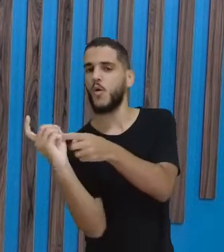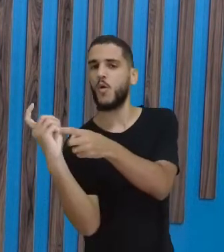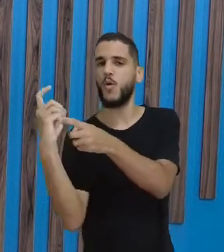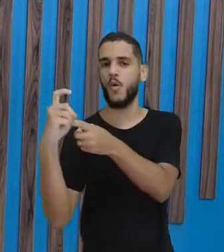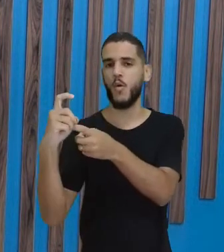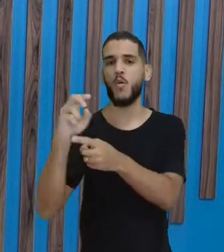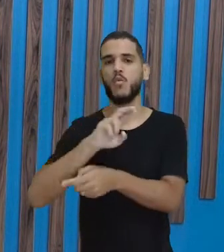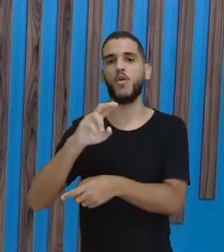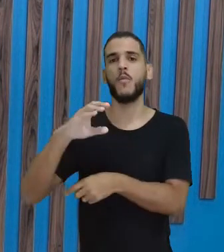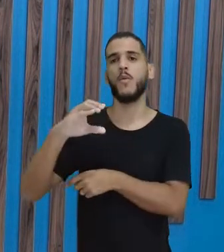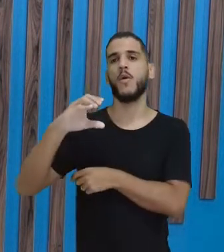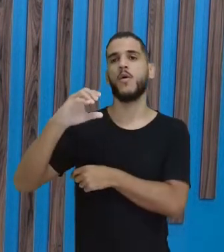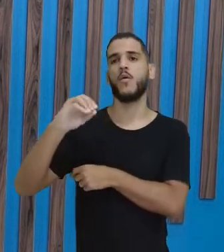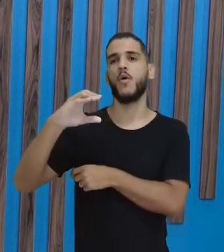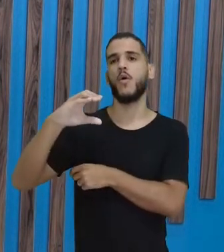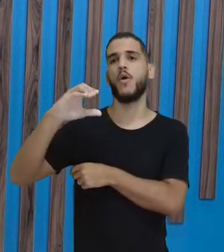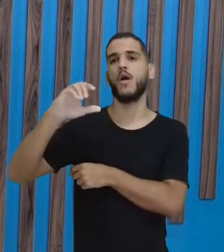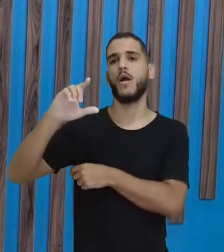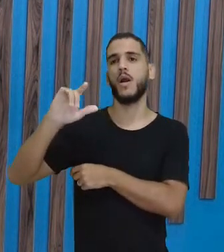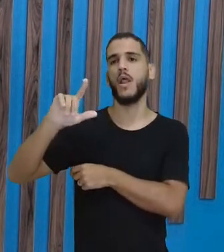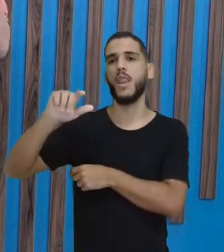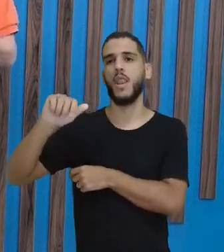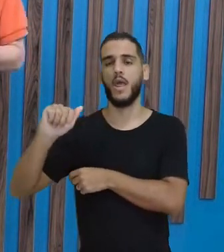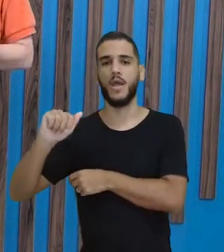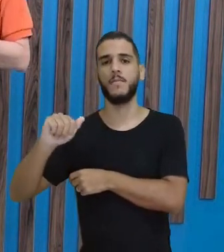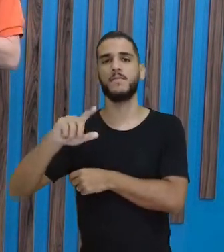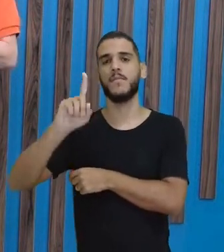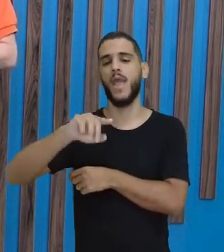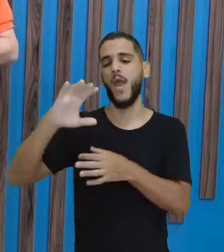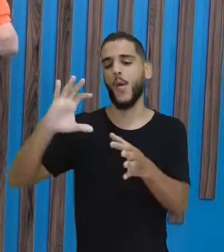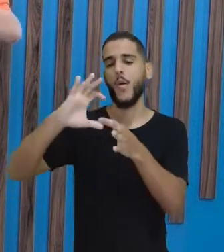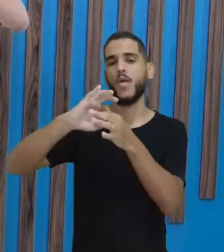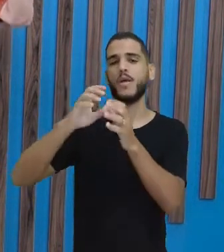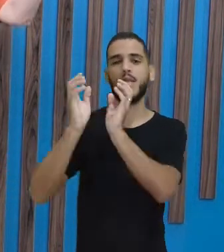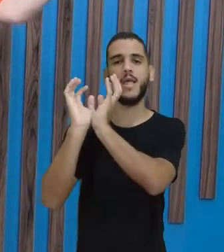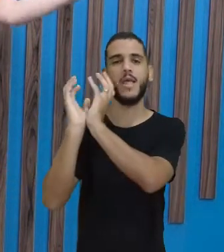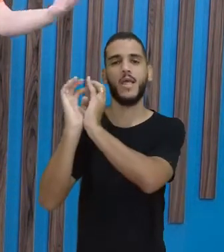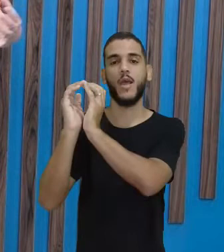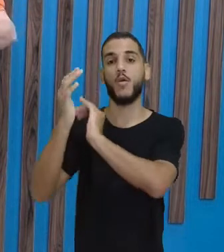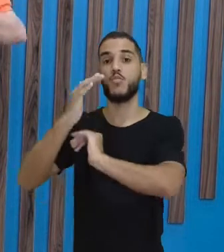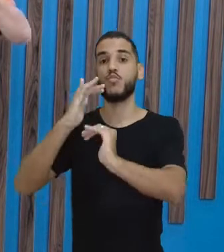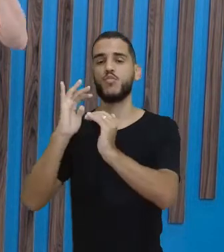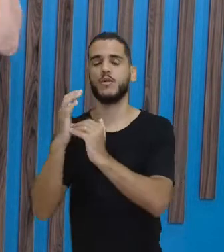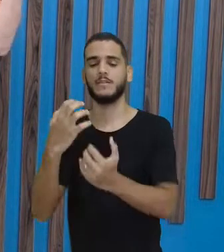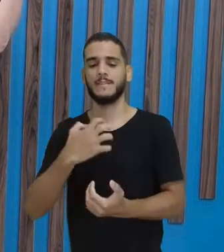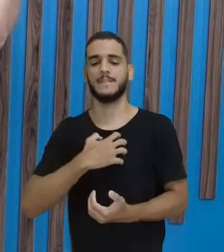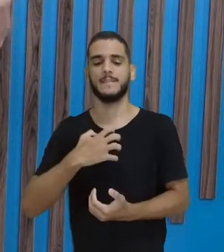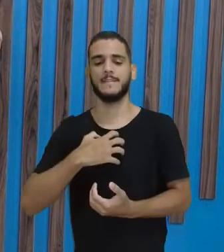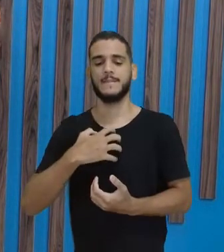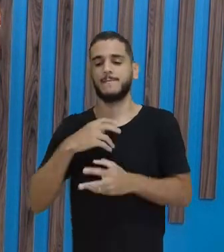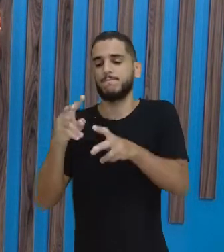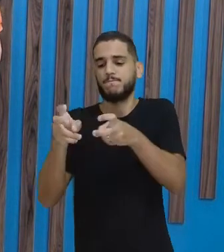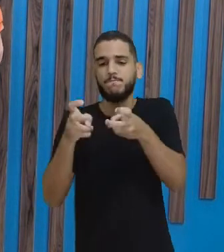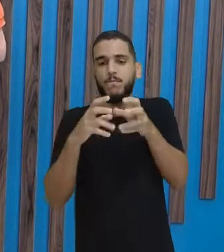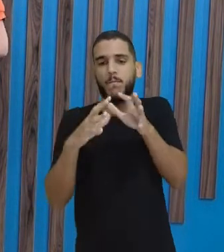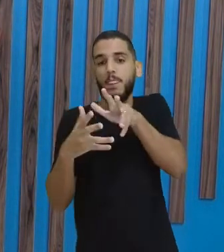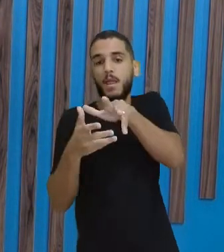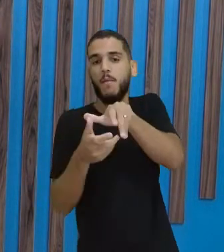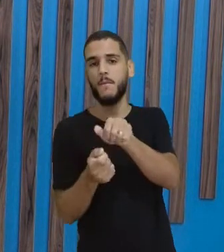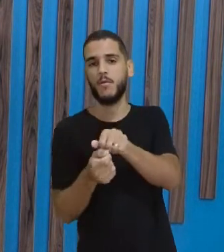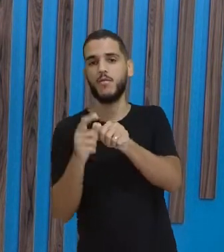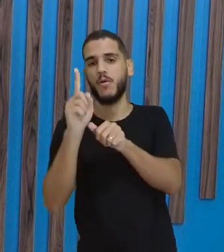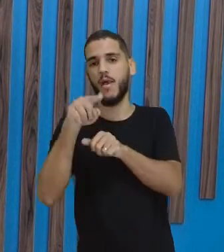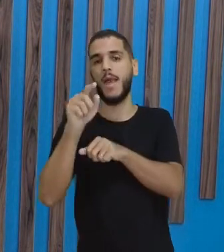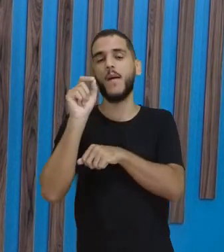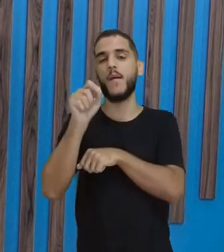ao cérebro. Então, todas as impressões que a gente tem do mundo externo, desse mundo aqui que a gente vive, ela